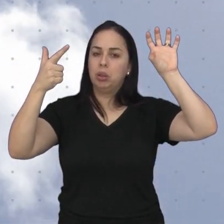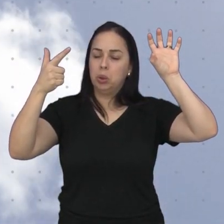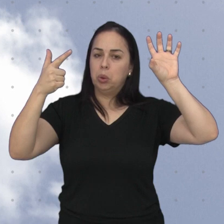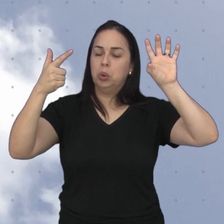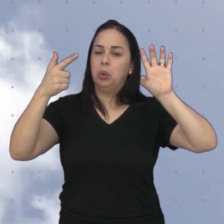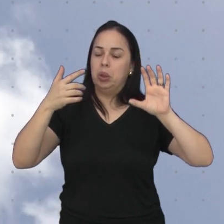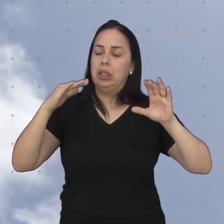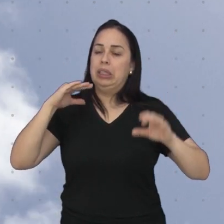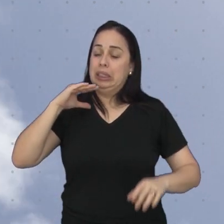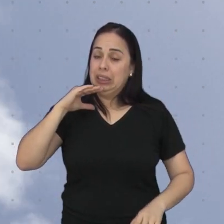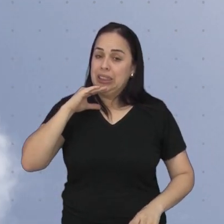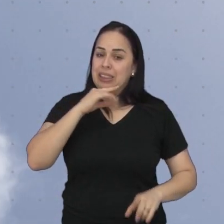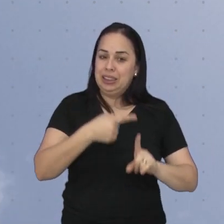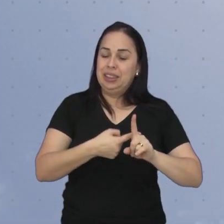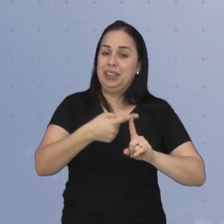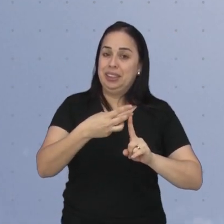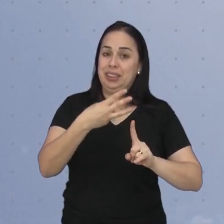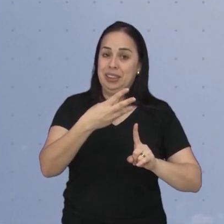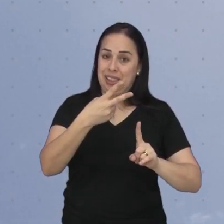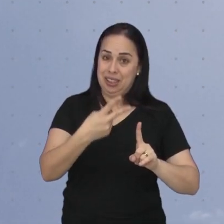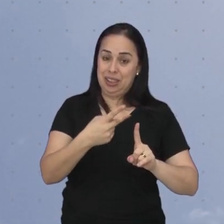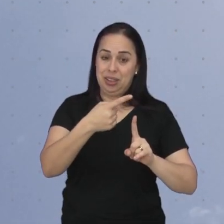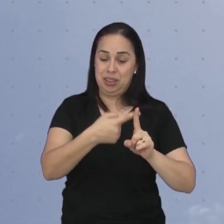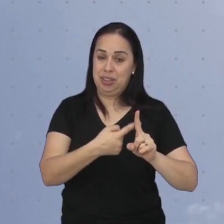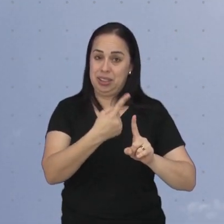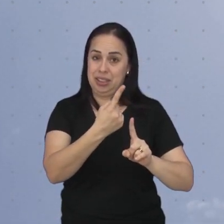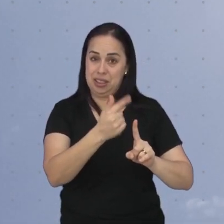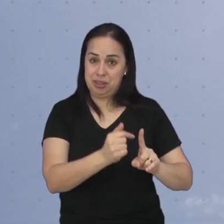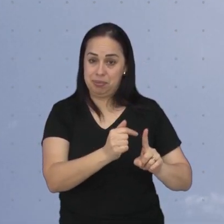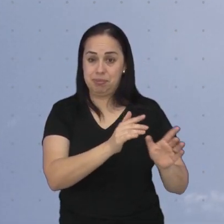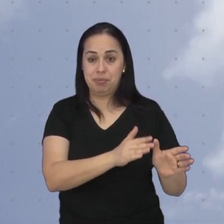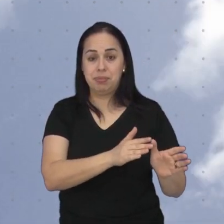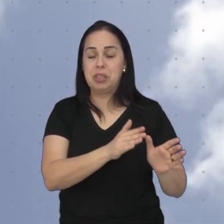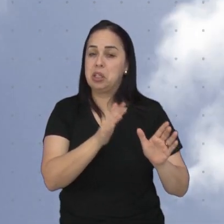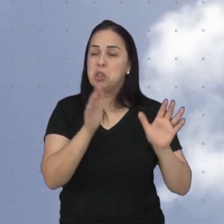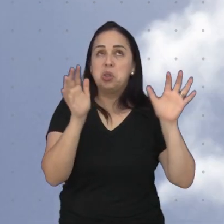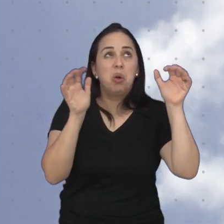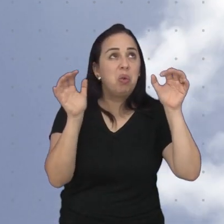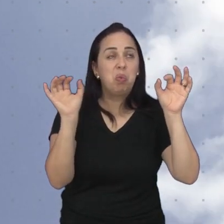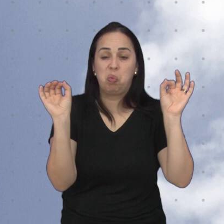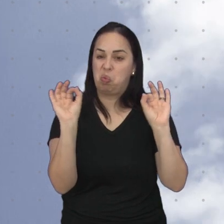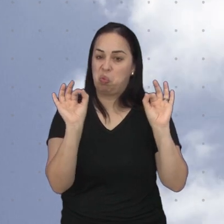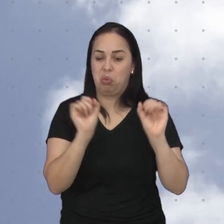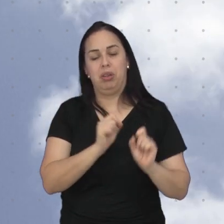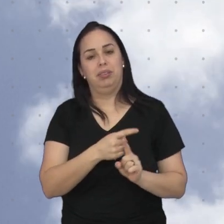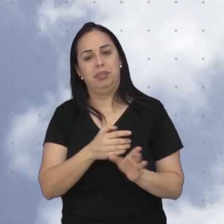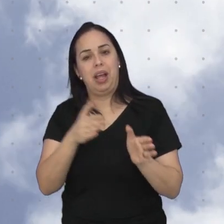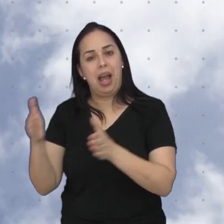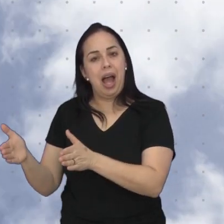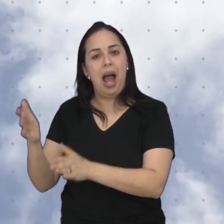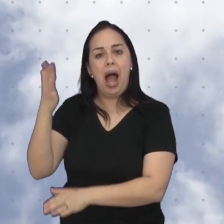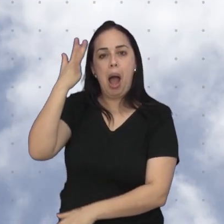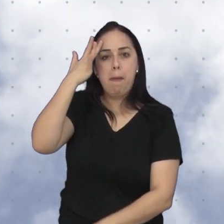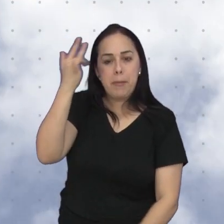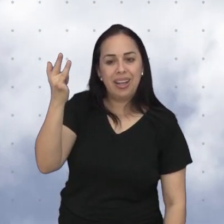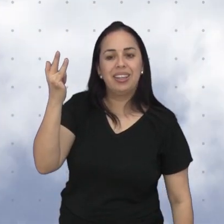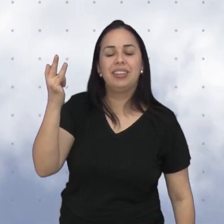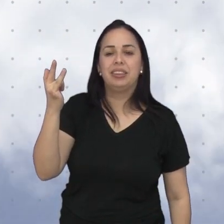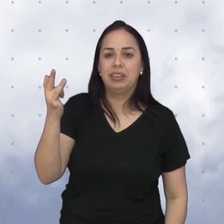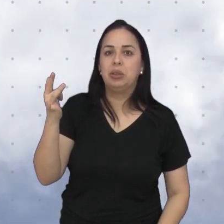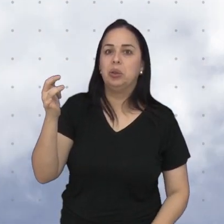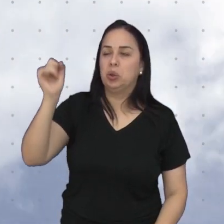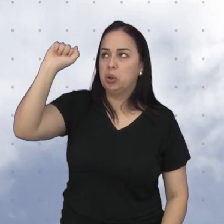são contempladas, mas no rim, por exemplo, existe a doação intervivos. Então, o indivíduo pode doar um dos seus